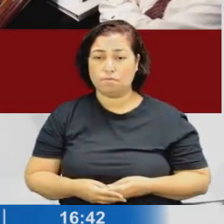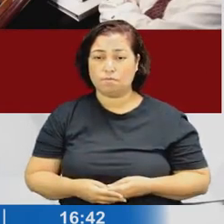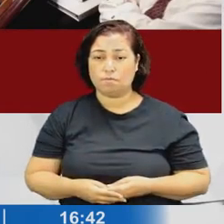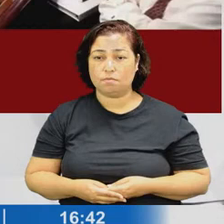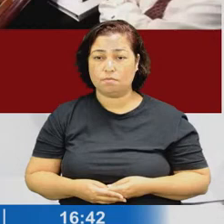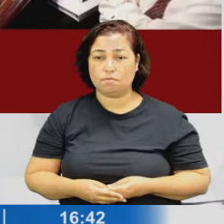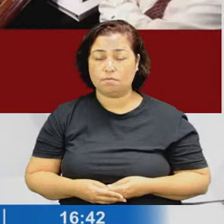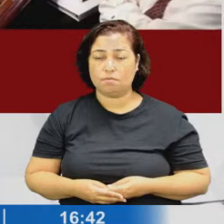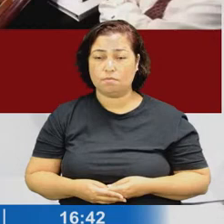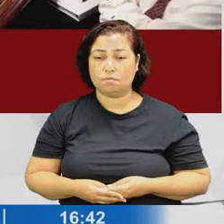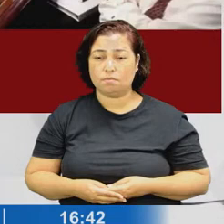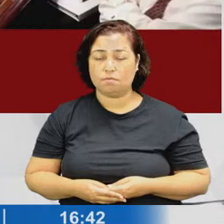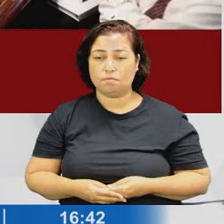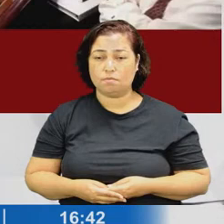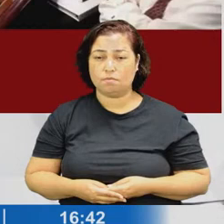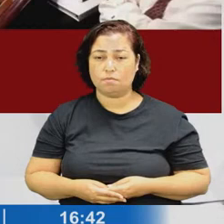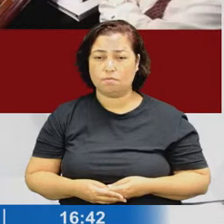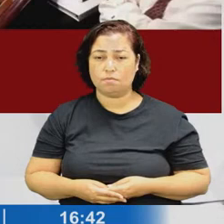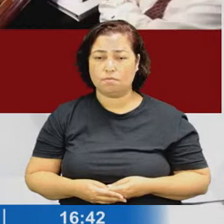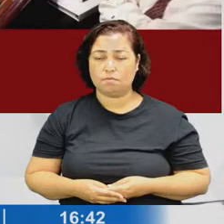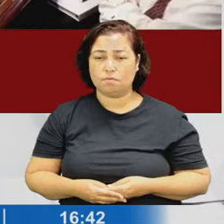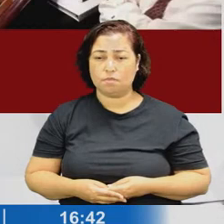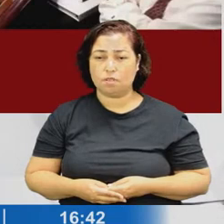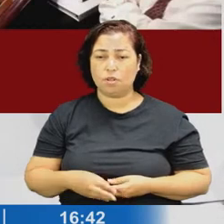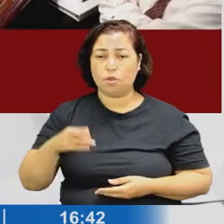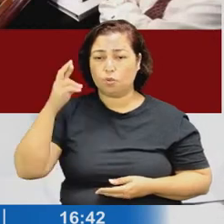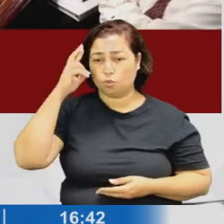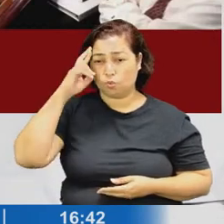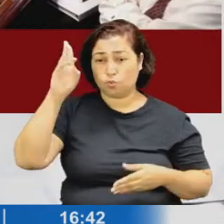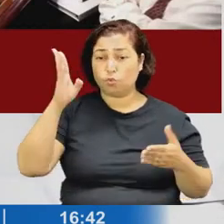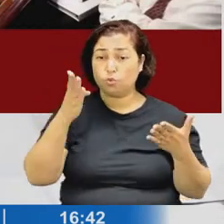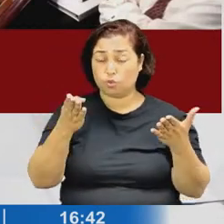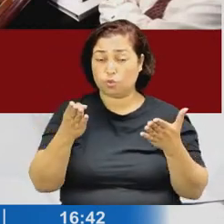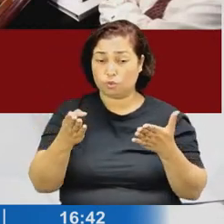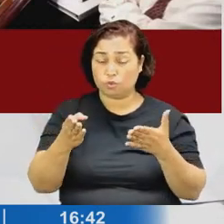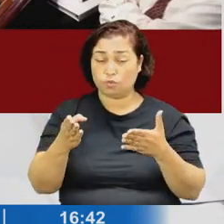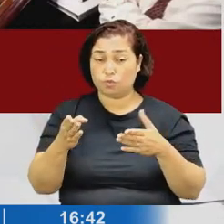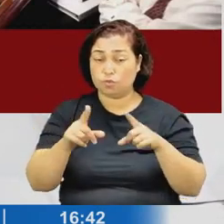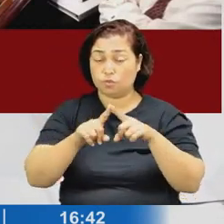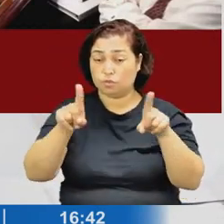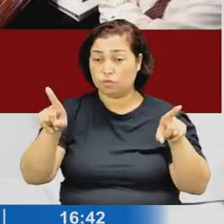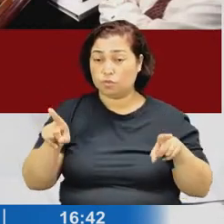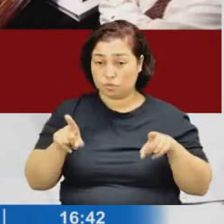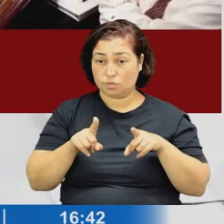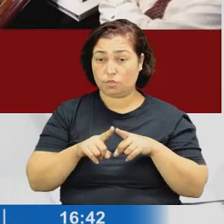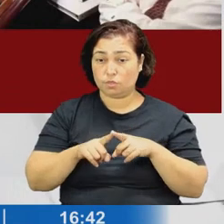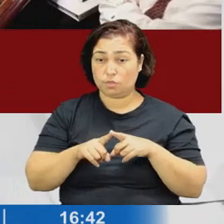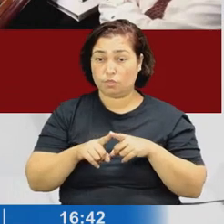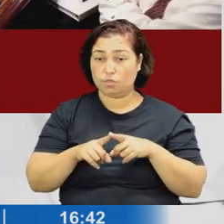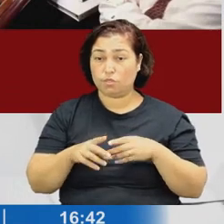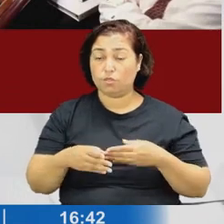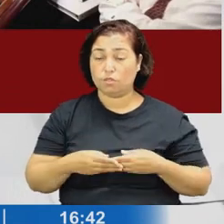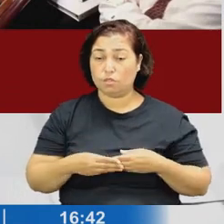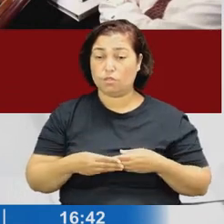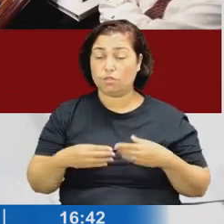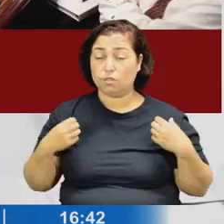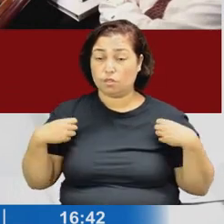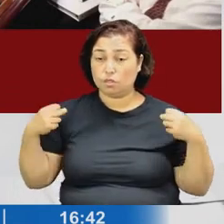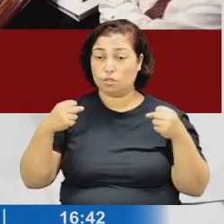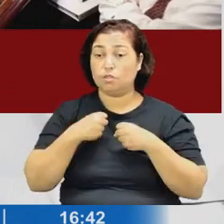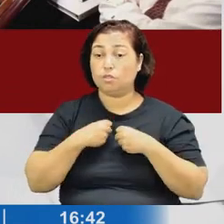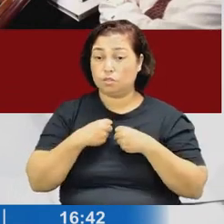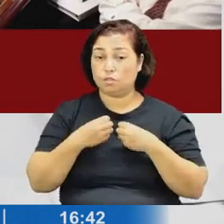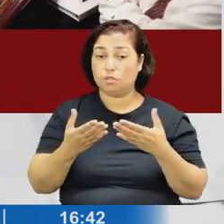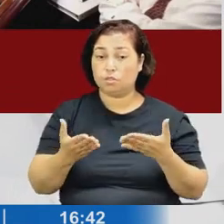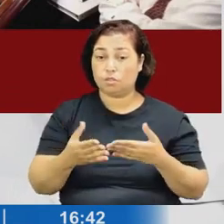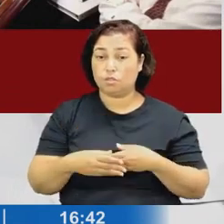ó o chefe do General ali né na cadeira de na sala de crise ele com uma jaqueta de sala de